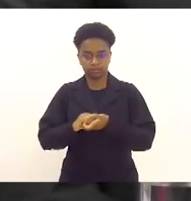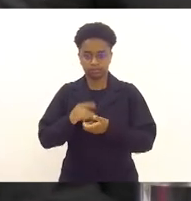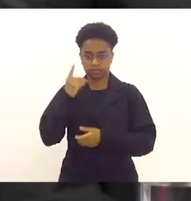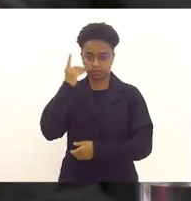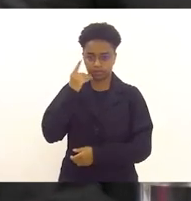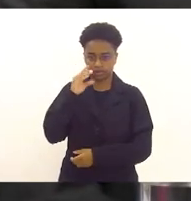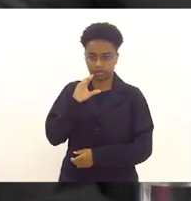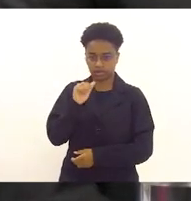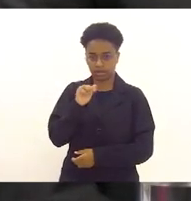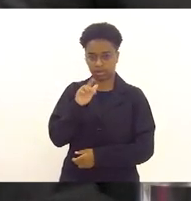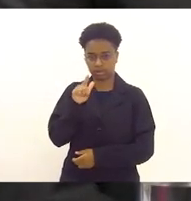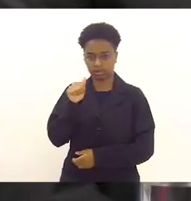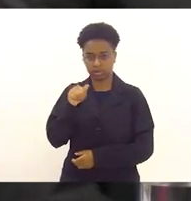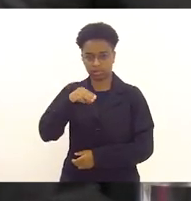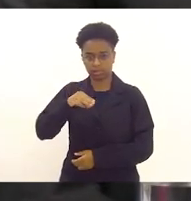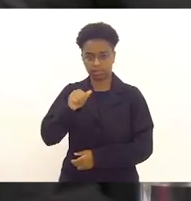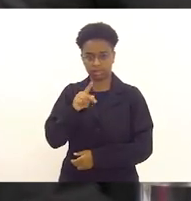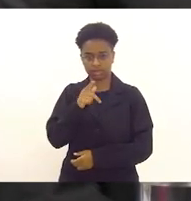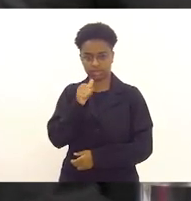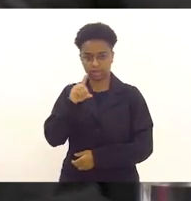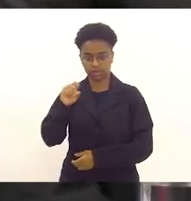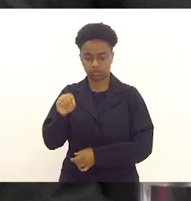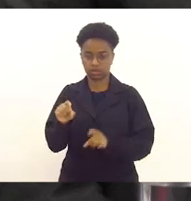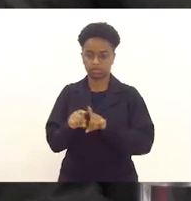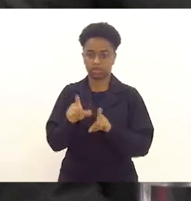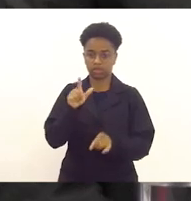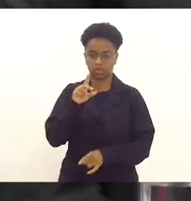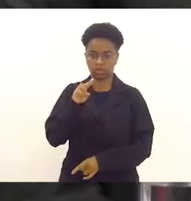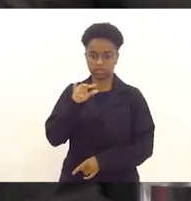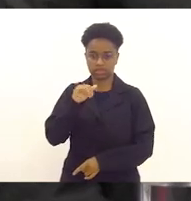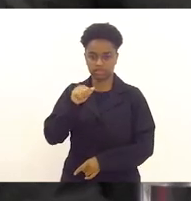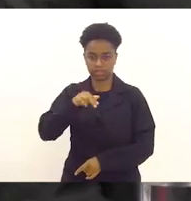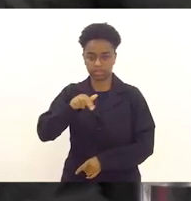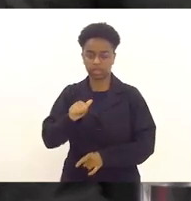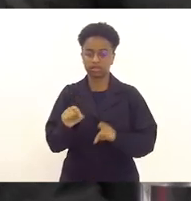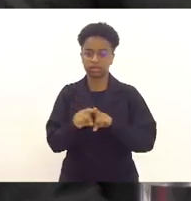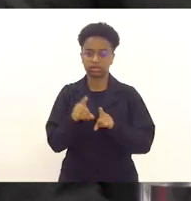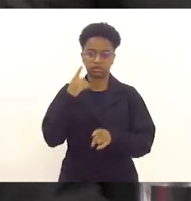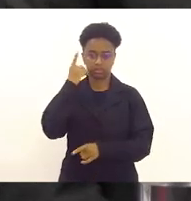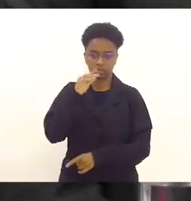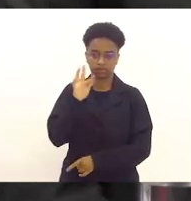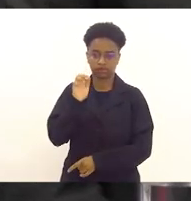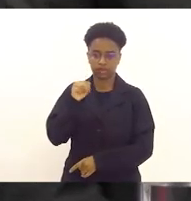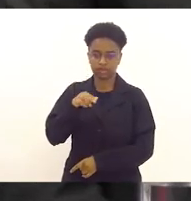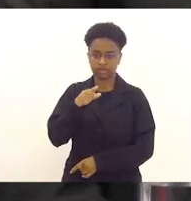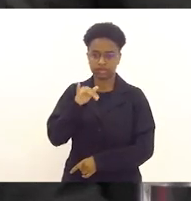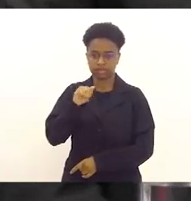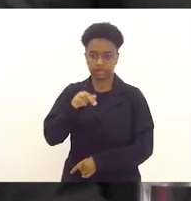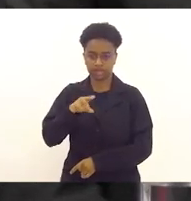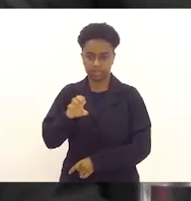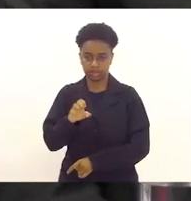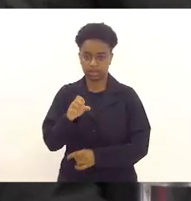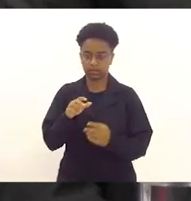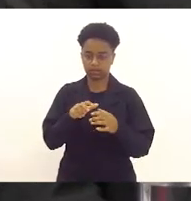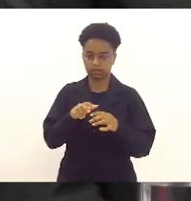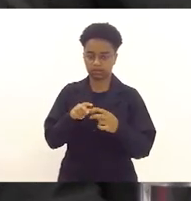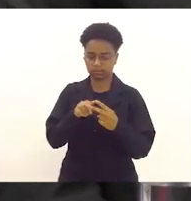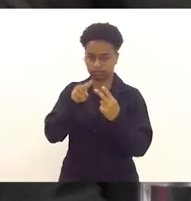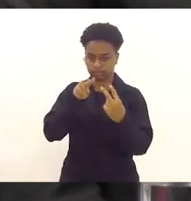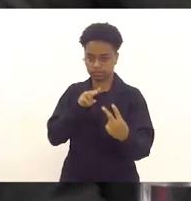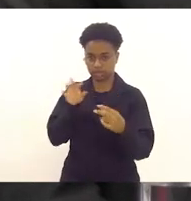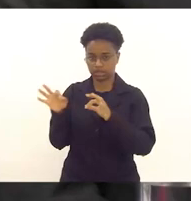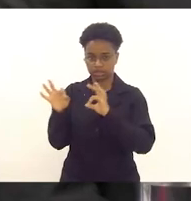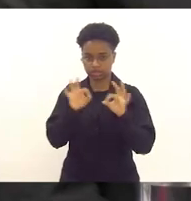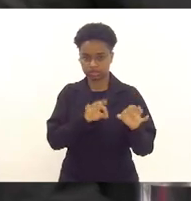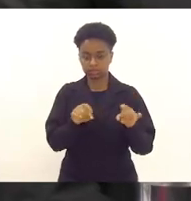Carla Machado Luciana boateia a deputada também Franciane que está remotamente aqui nos assistindo